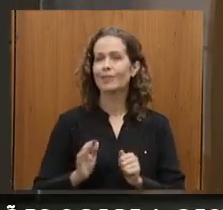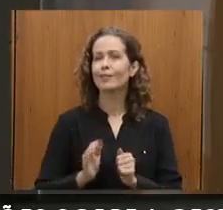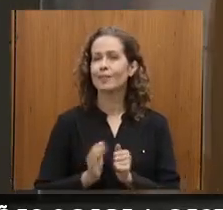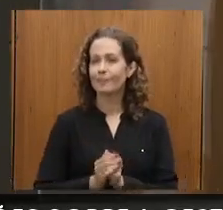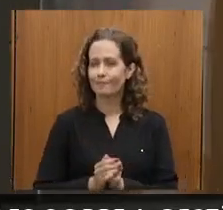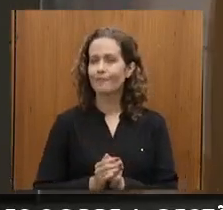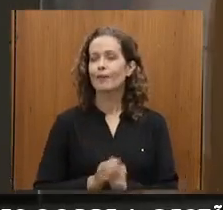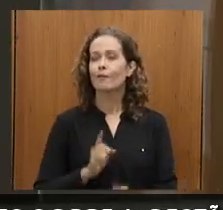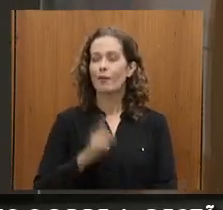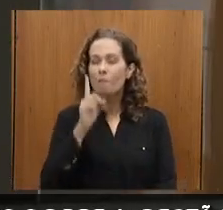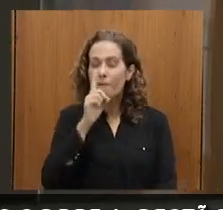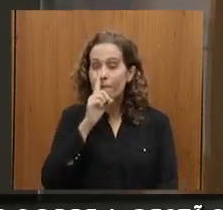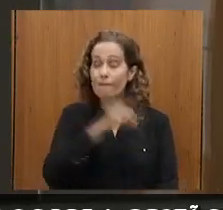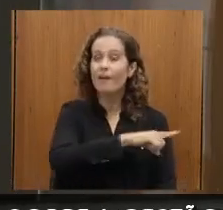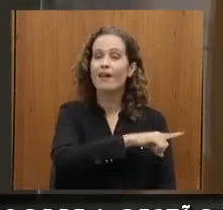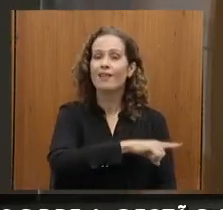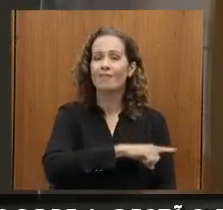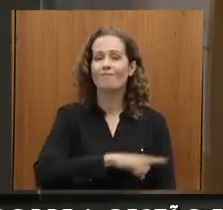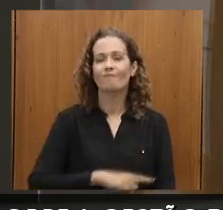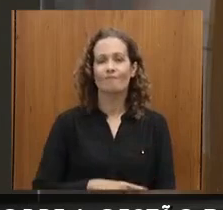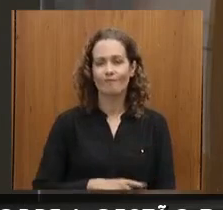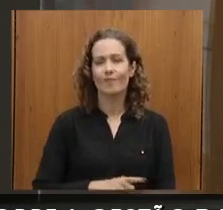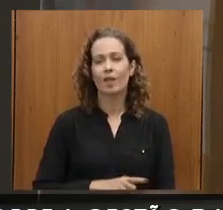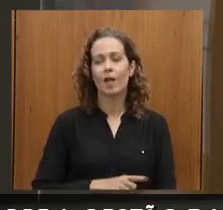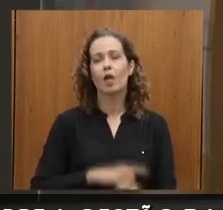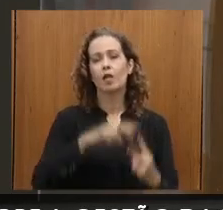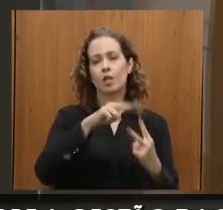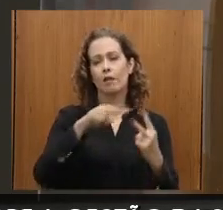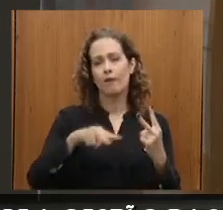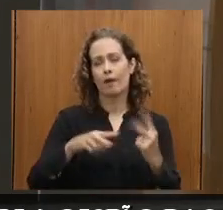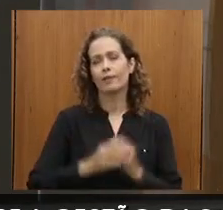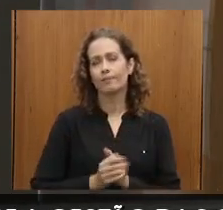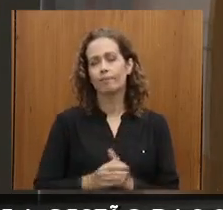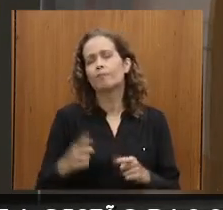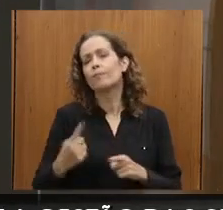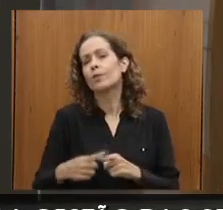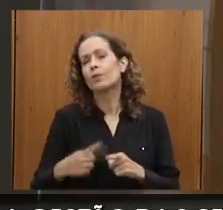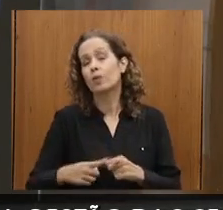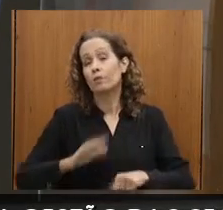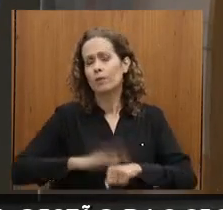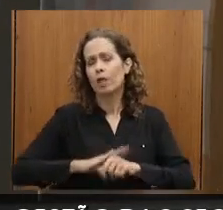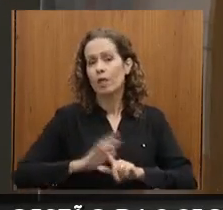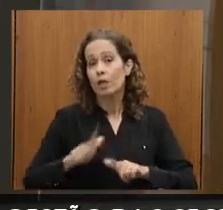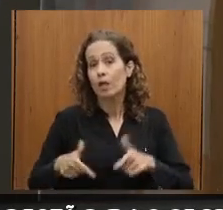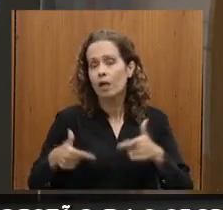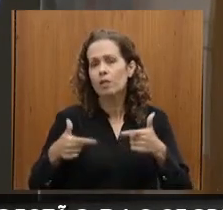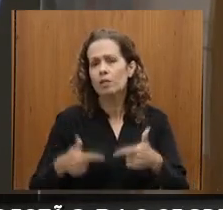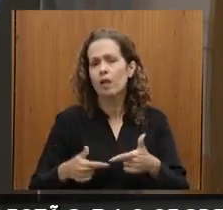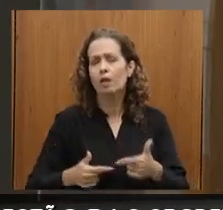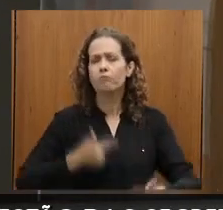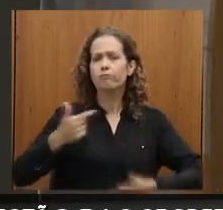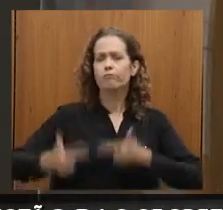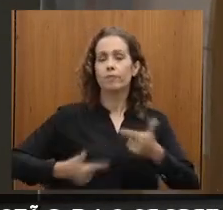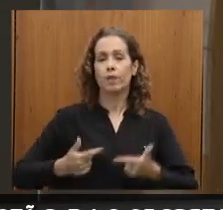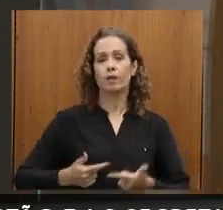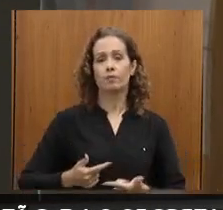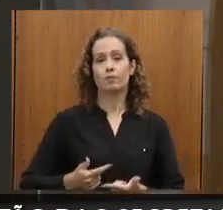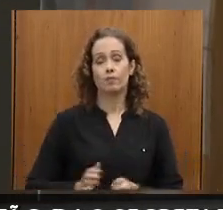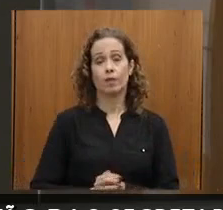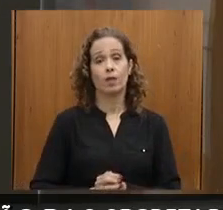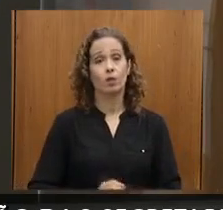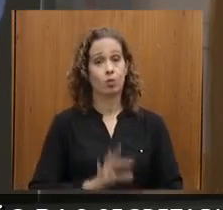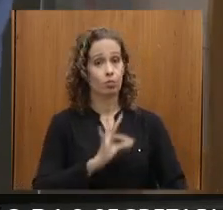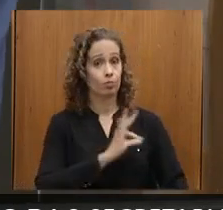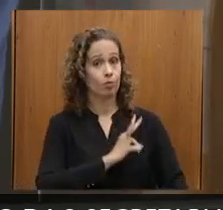unanimidade aponta nesse sentido. A ação da Força-Tarefa, Polícia Civil de